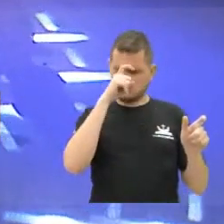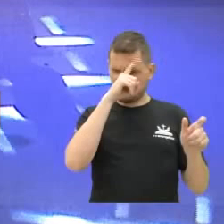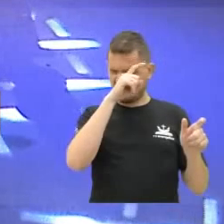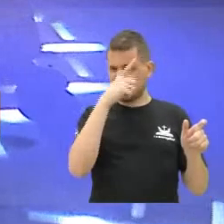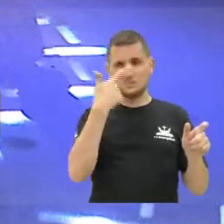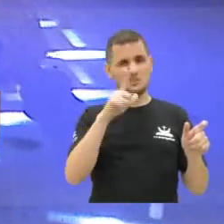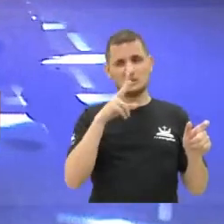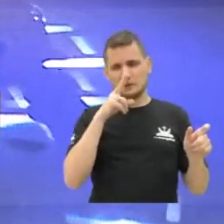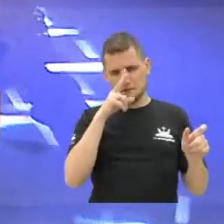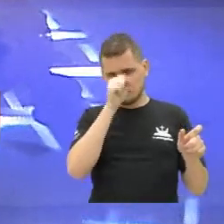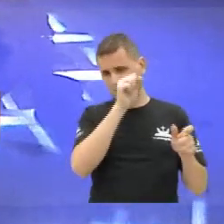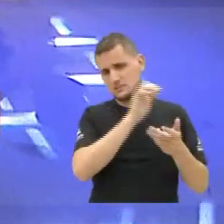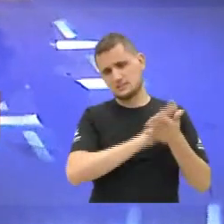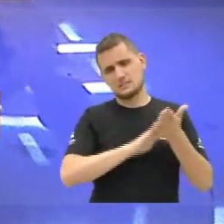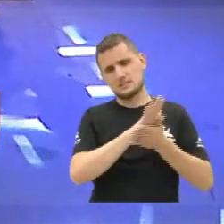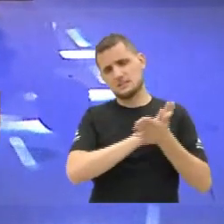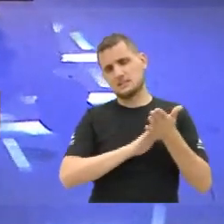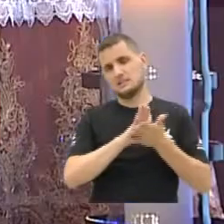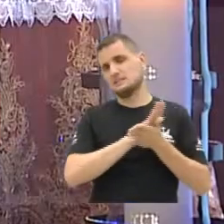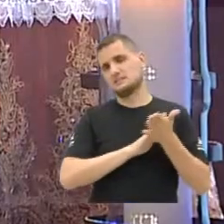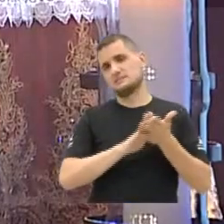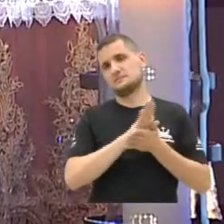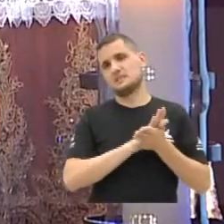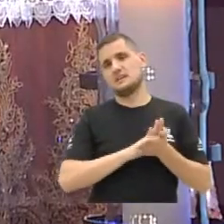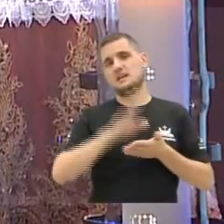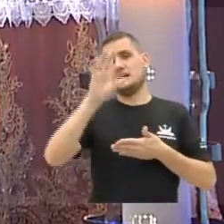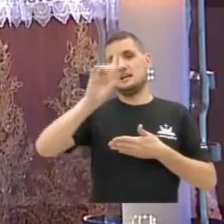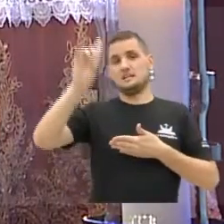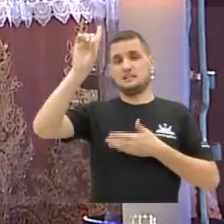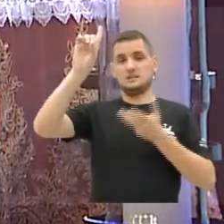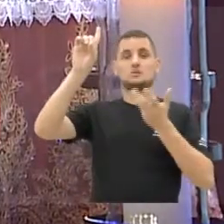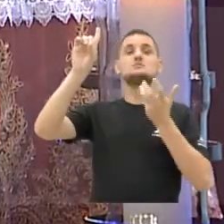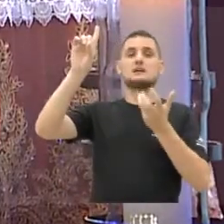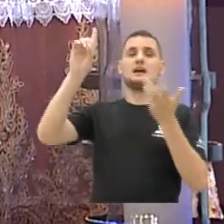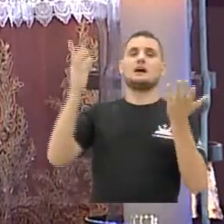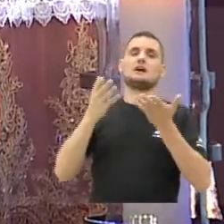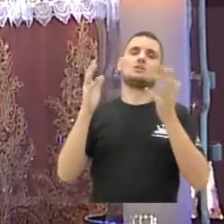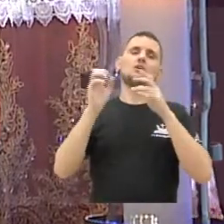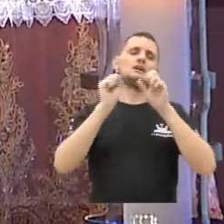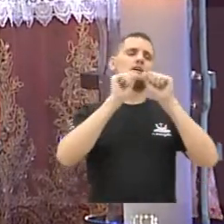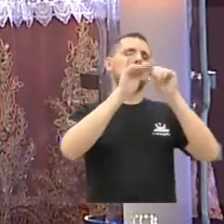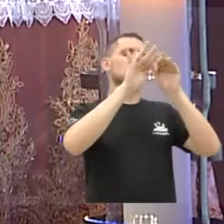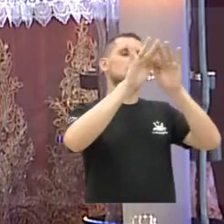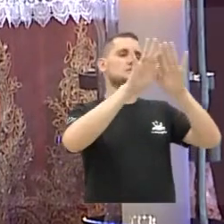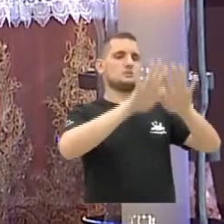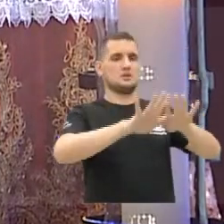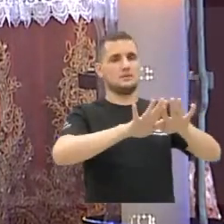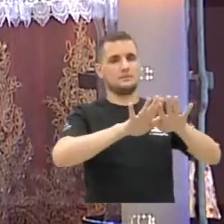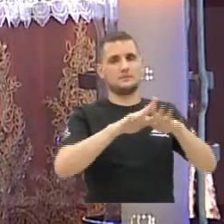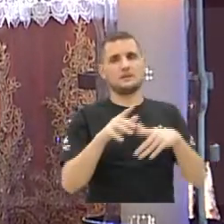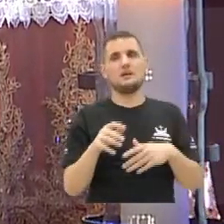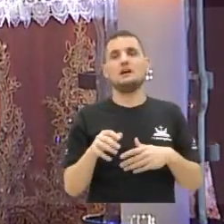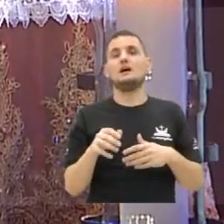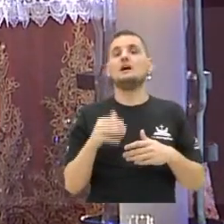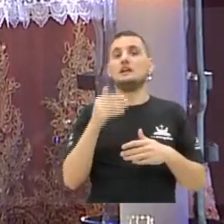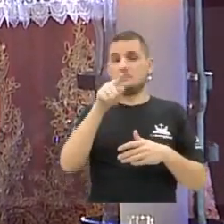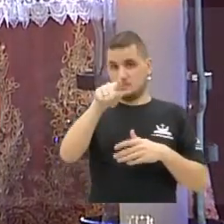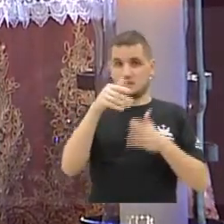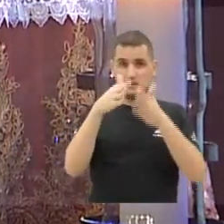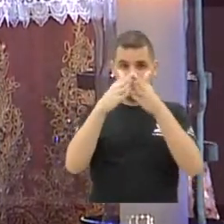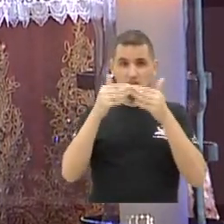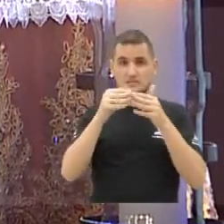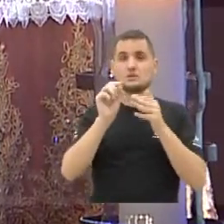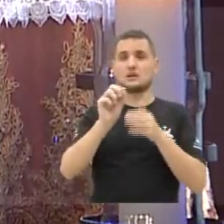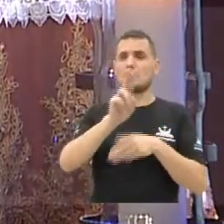forças, caído, Deus quer tocar agora. Mas eu peço a você que em nome de Jesus,